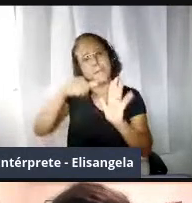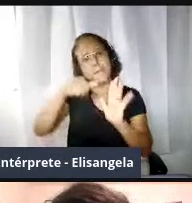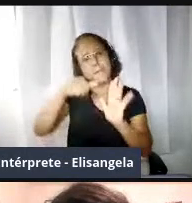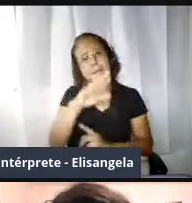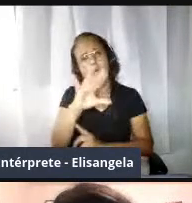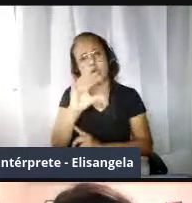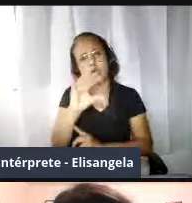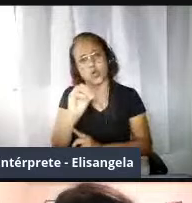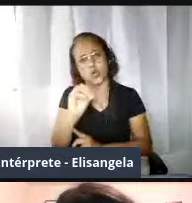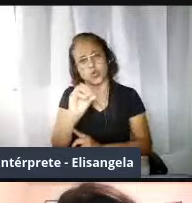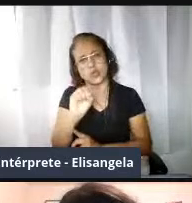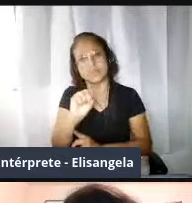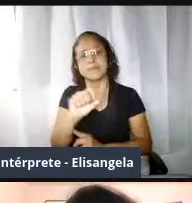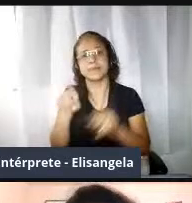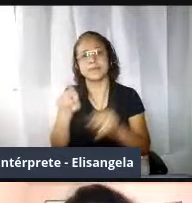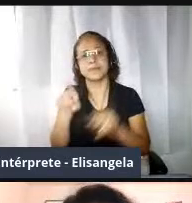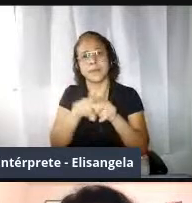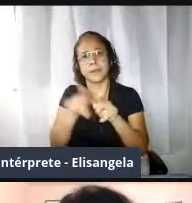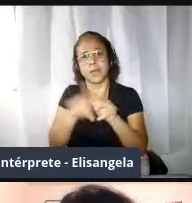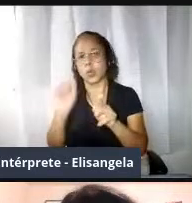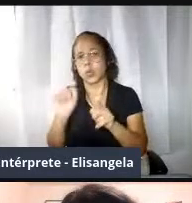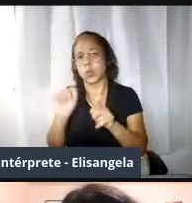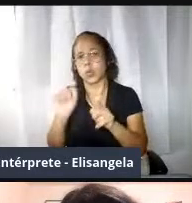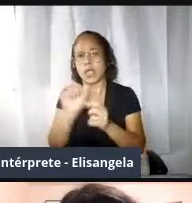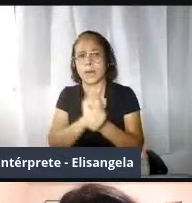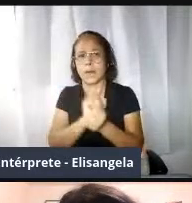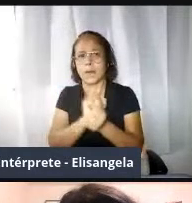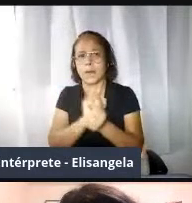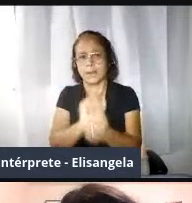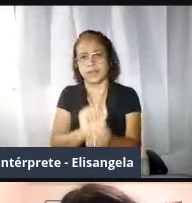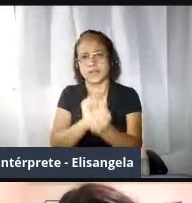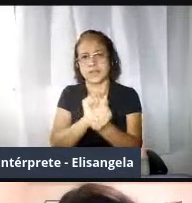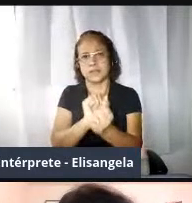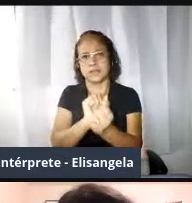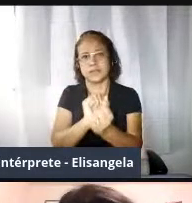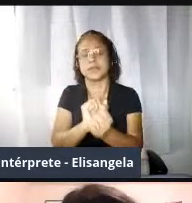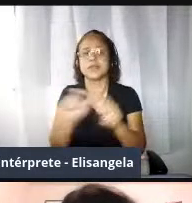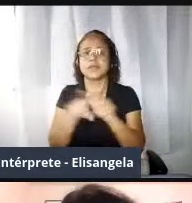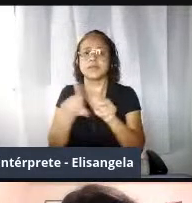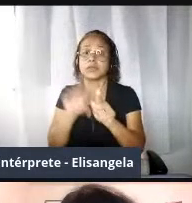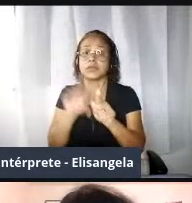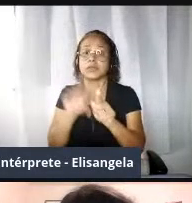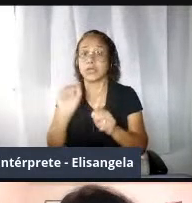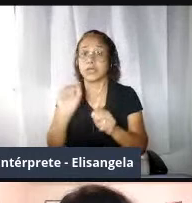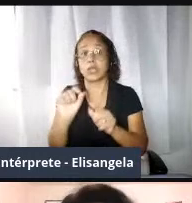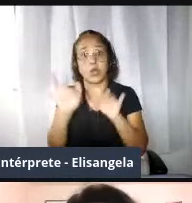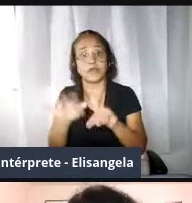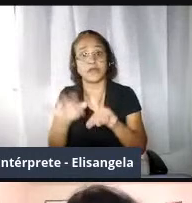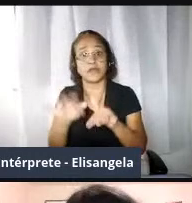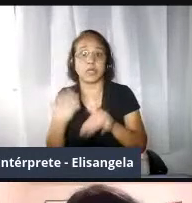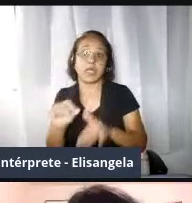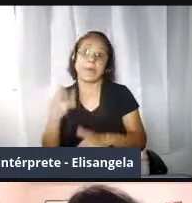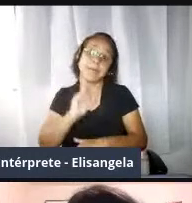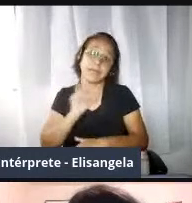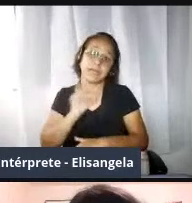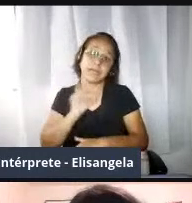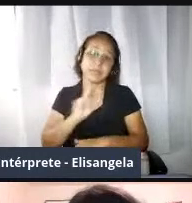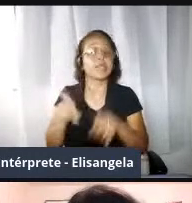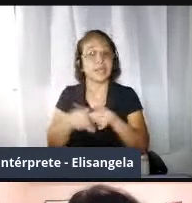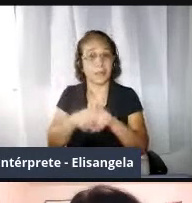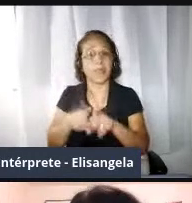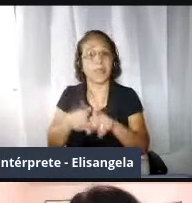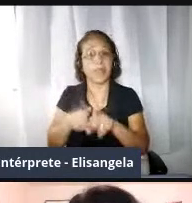do processo de abolição do Brasil, que ele tinha recém acabado em Minas Gerais, que era o mestrado dele também. Ou seja,